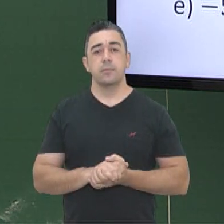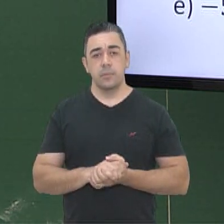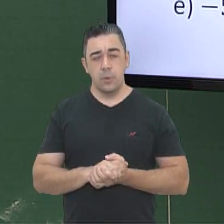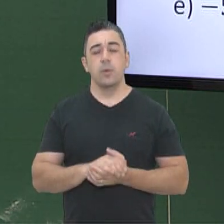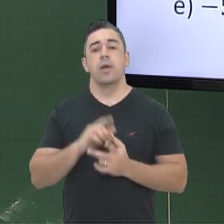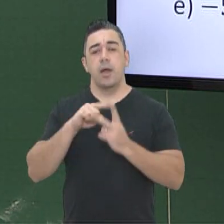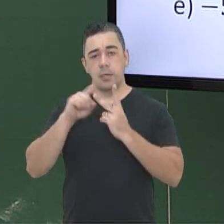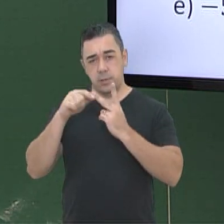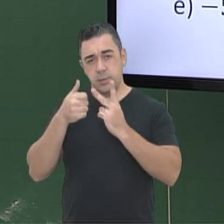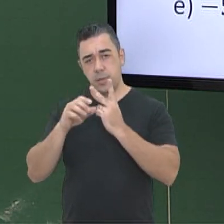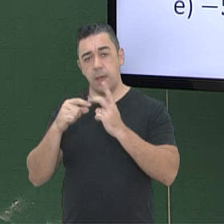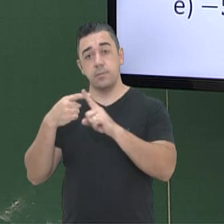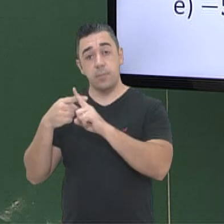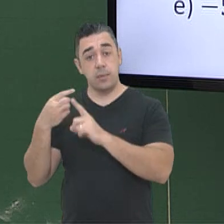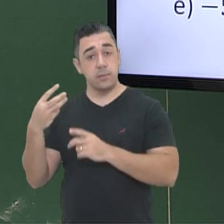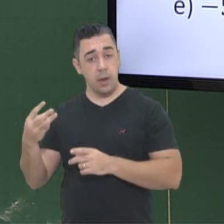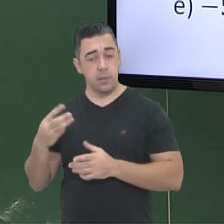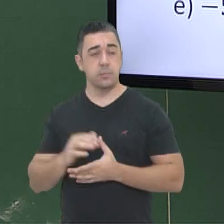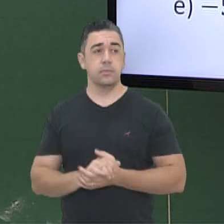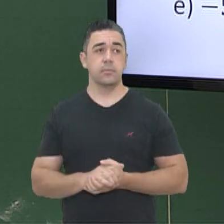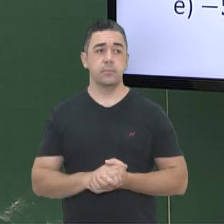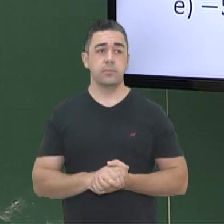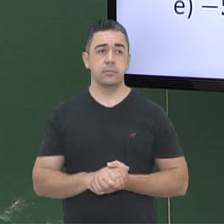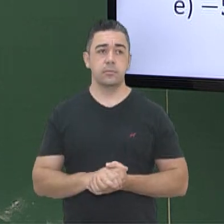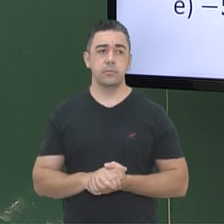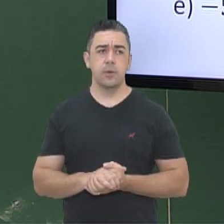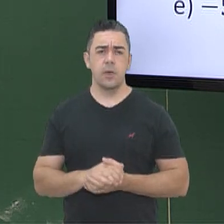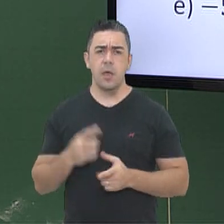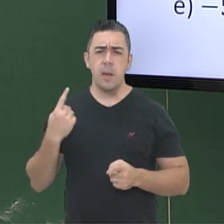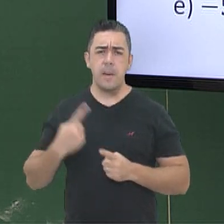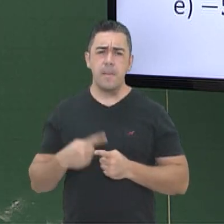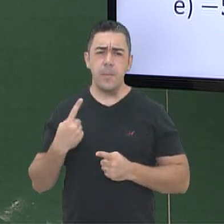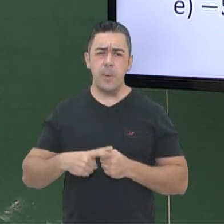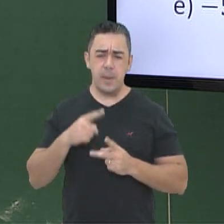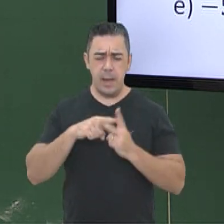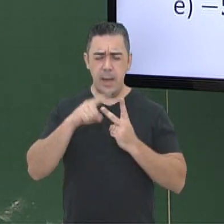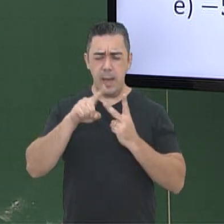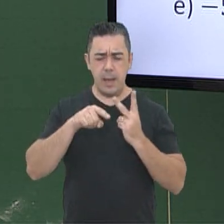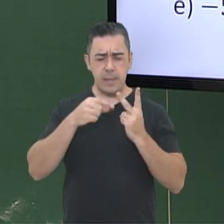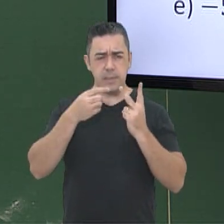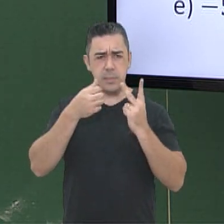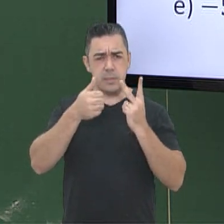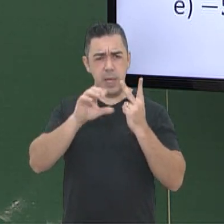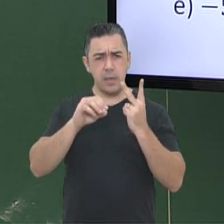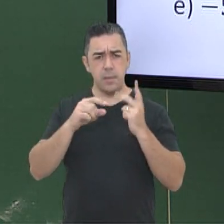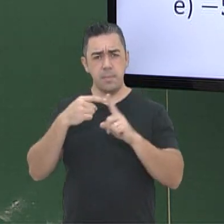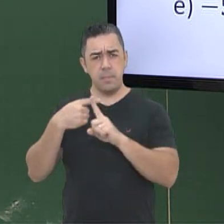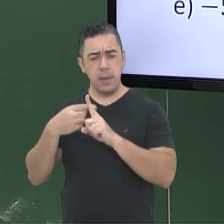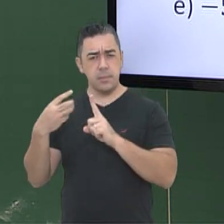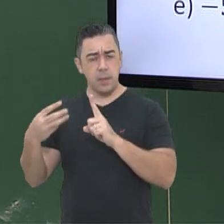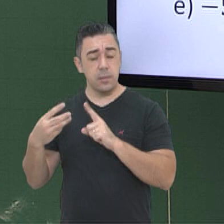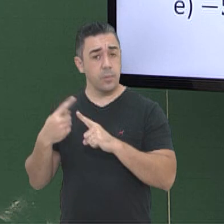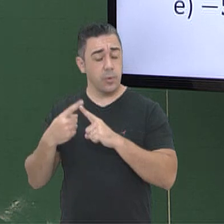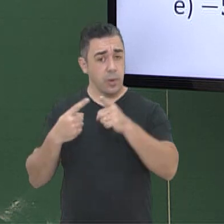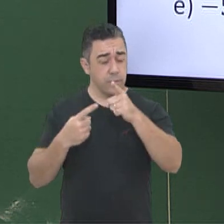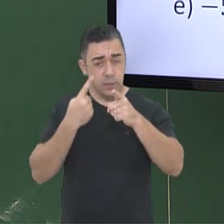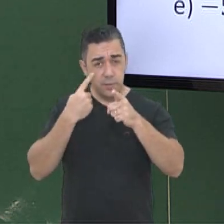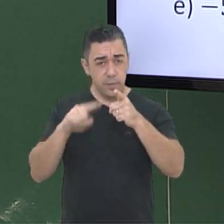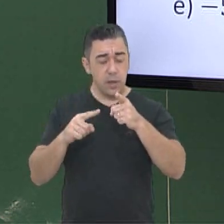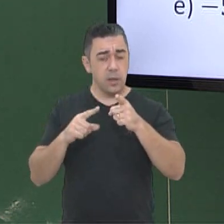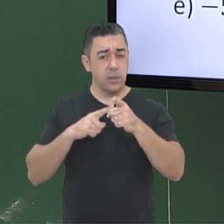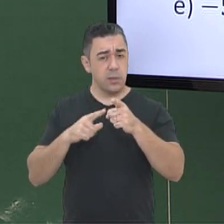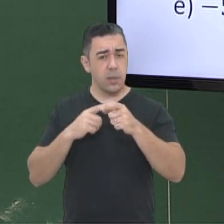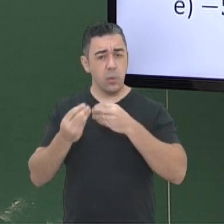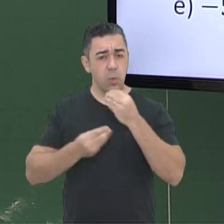aqui também por raiz de 10 mais 3. Por que raiz de 10 mais 3? Porque você volta lá nos produtos notáveis,